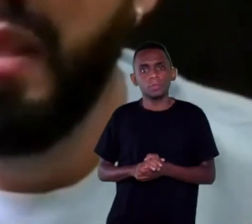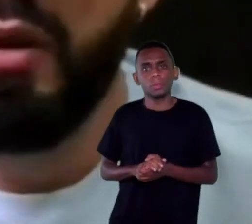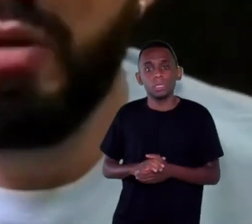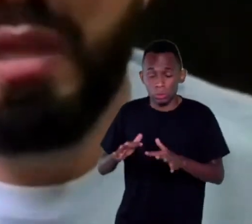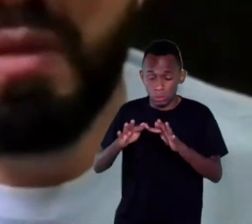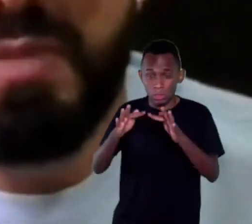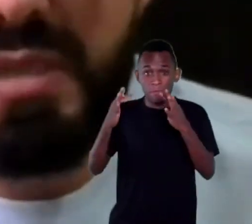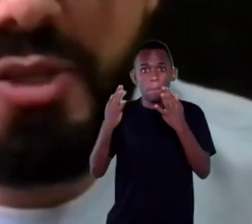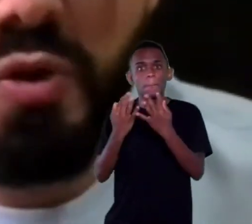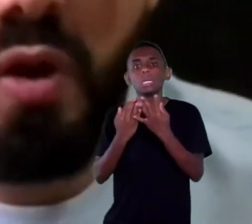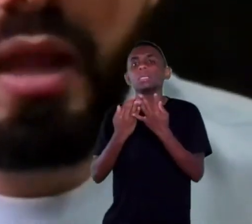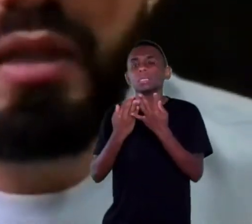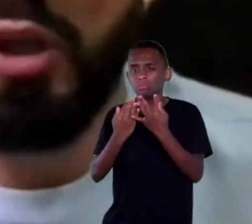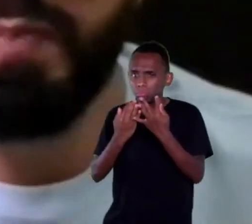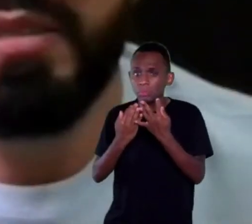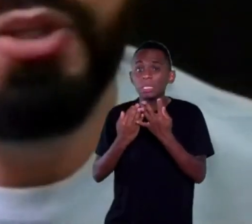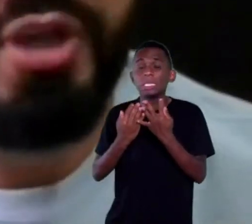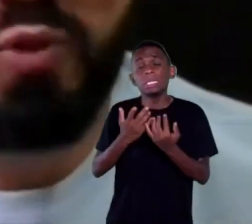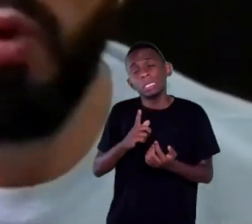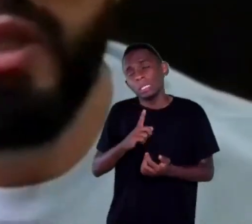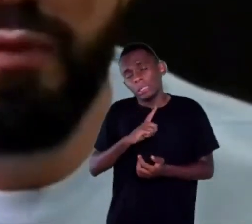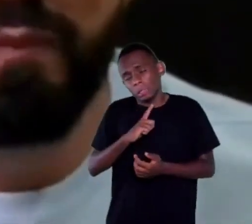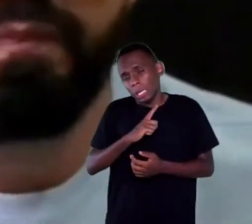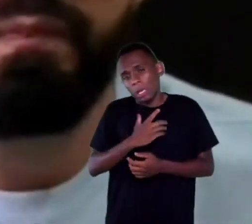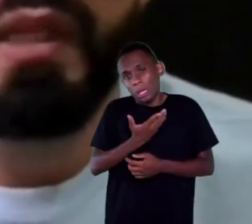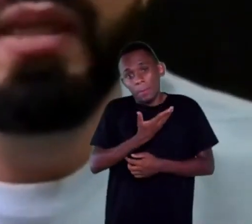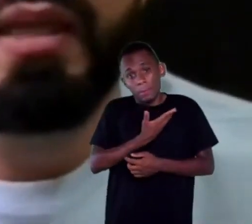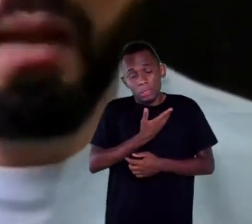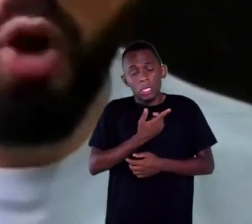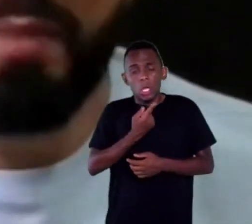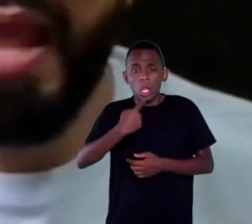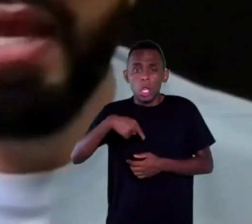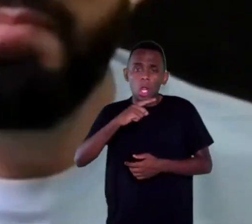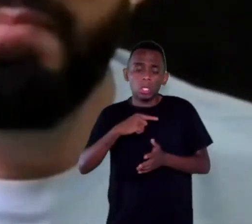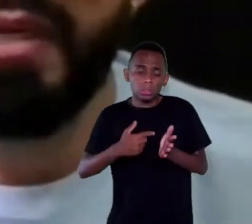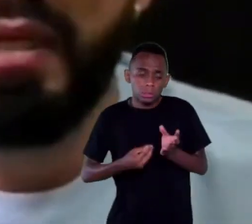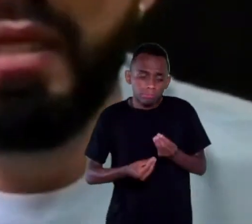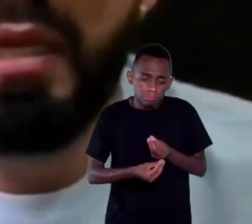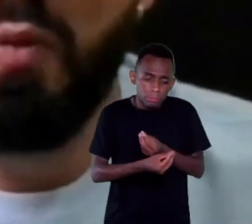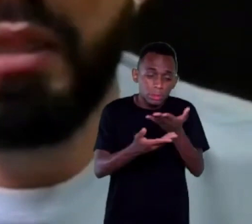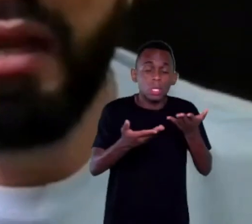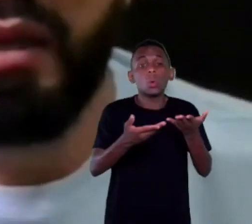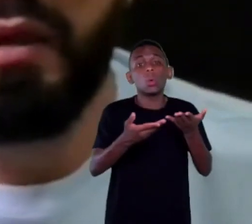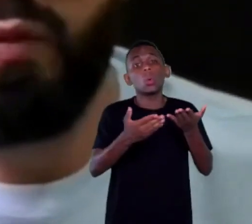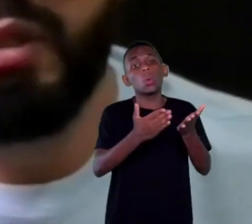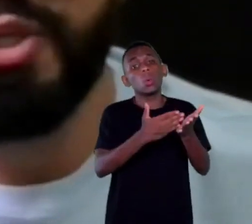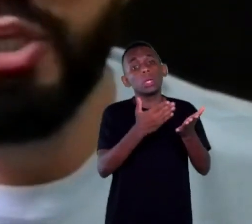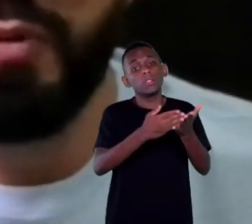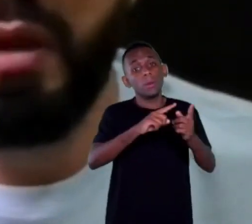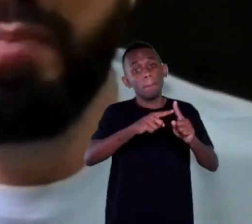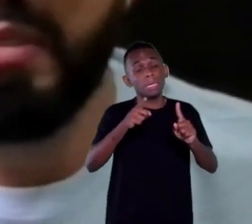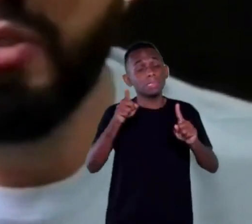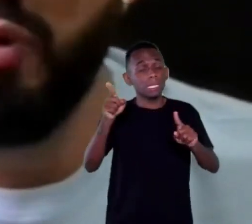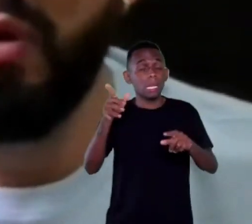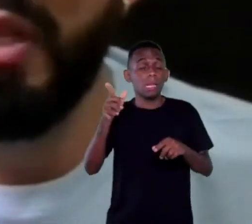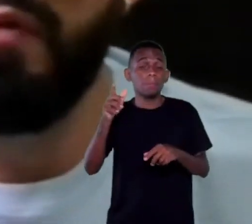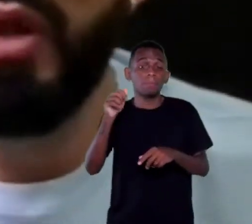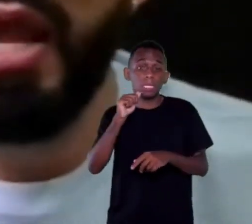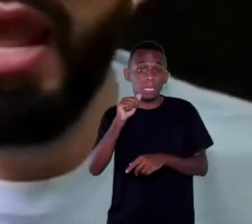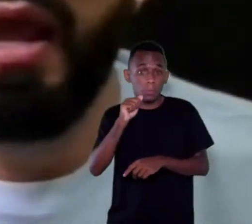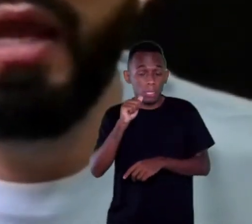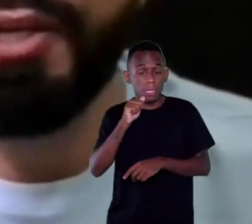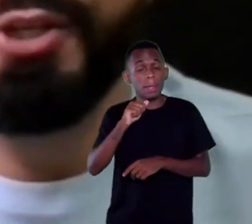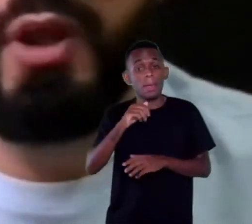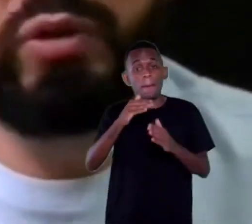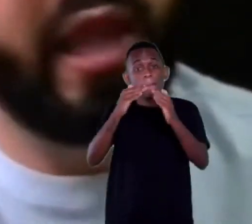família, e nós temos amizade com ela e nós presenteamos com o livro. E ela mora em Miami, e quando a gente apresentou com o